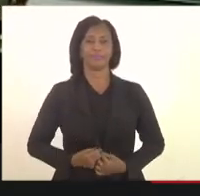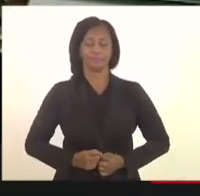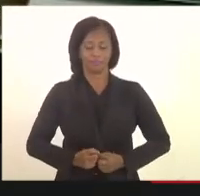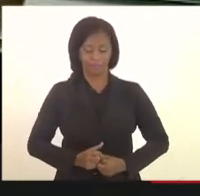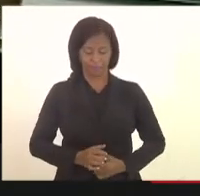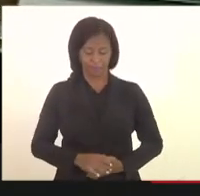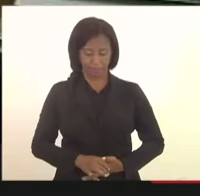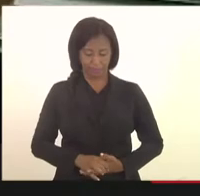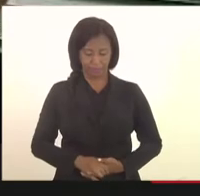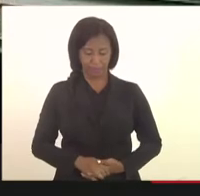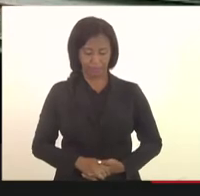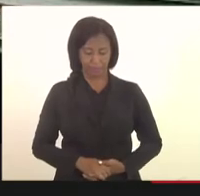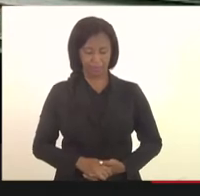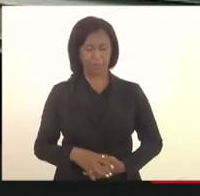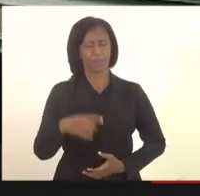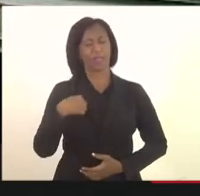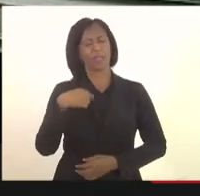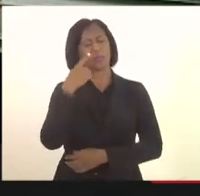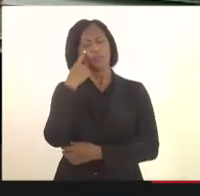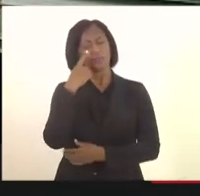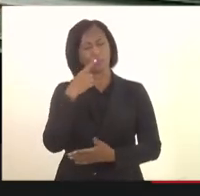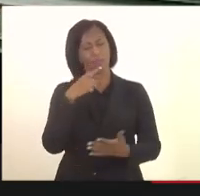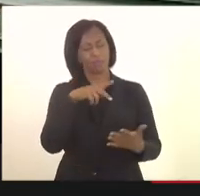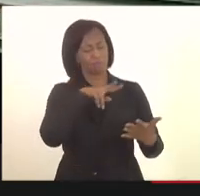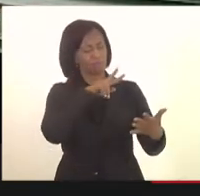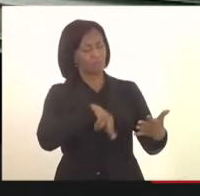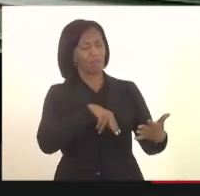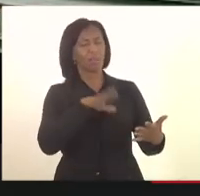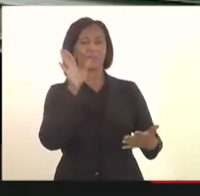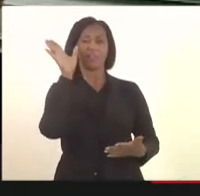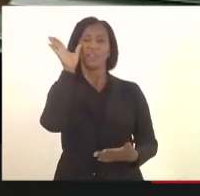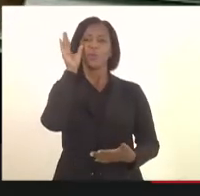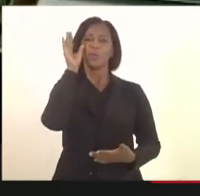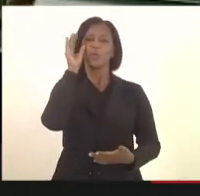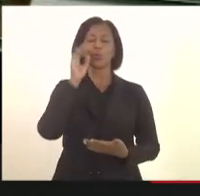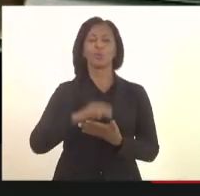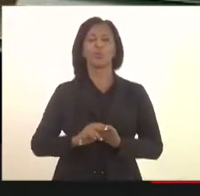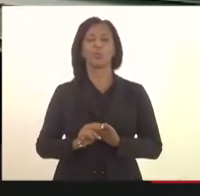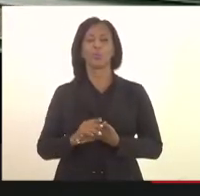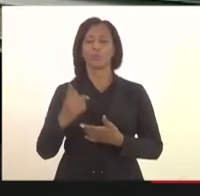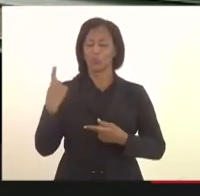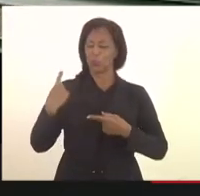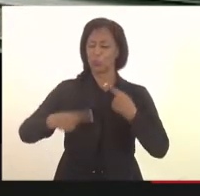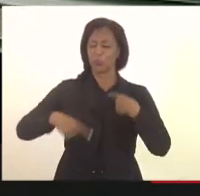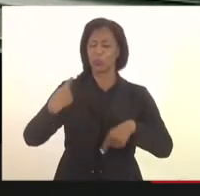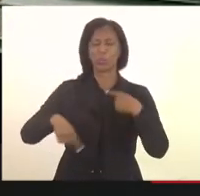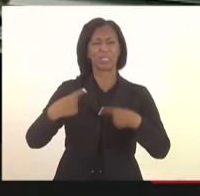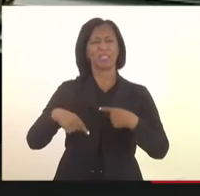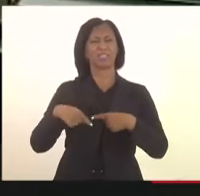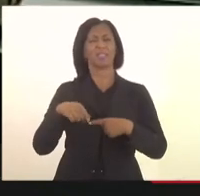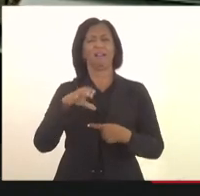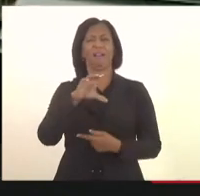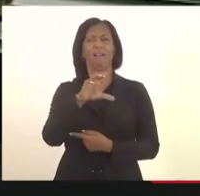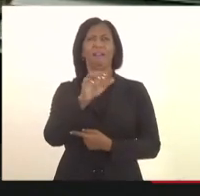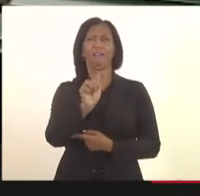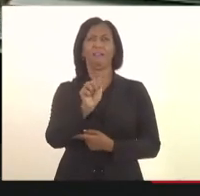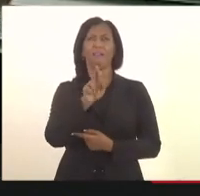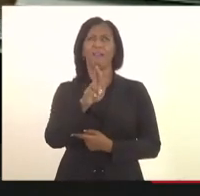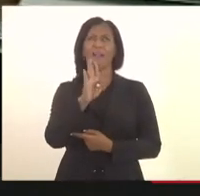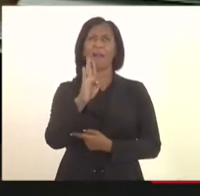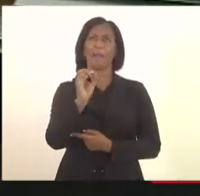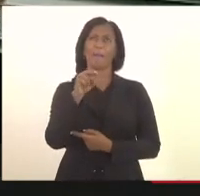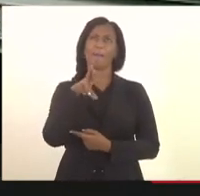aqui o doutor Jonas Castro e fiquei curioso sobre a política do carbono zero